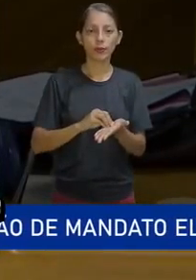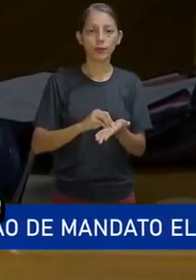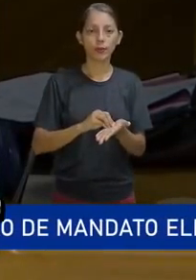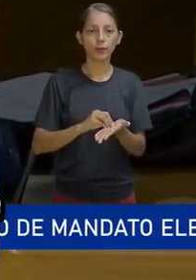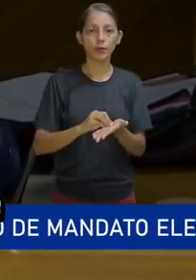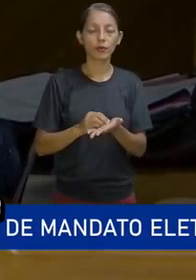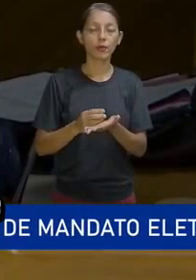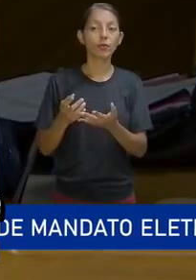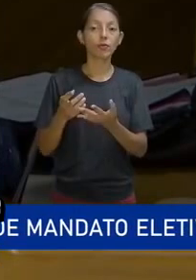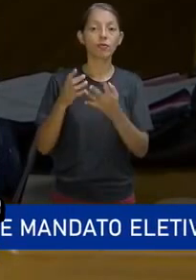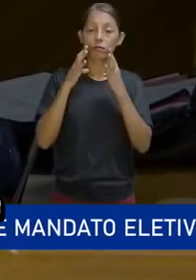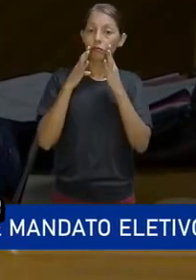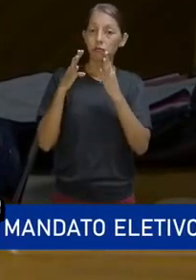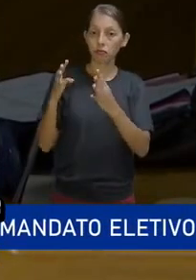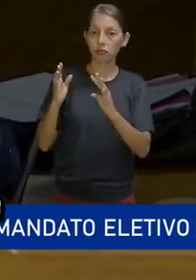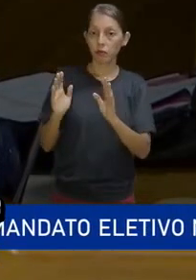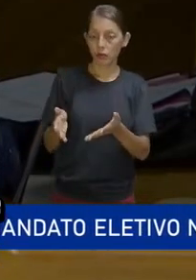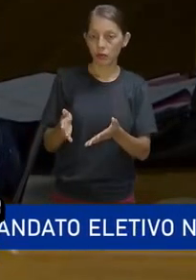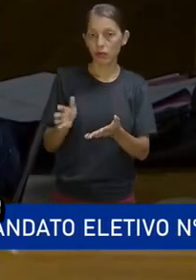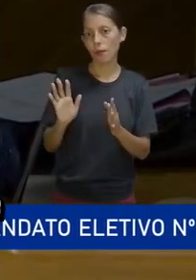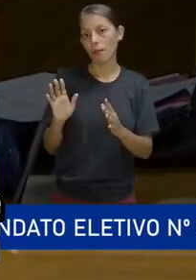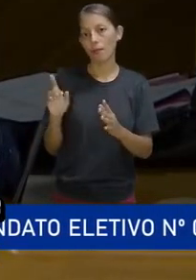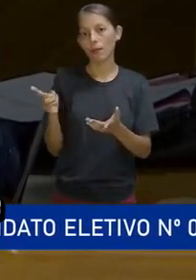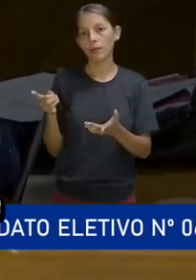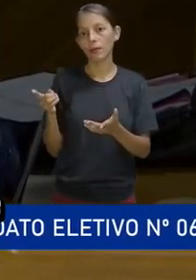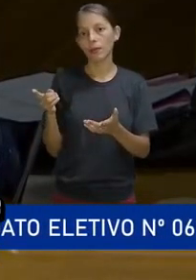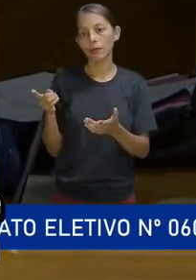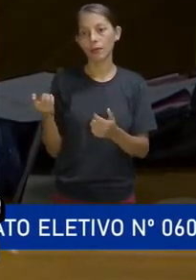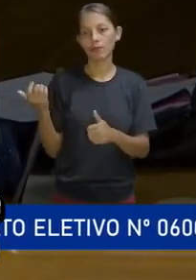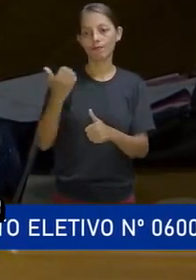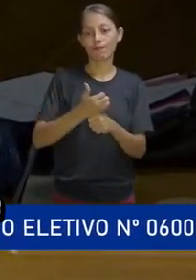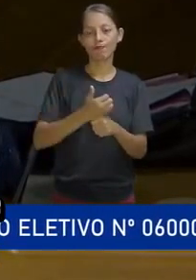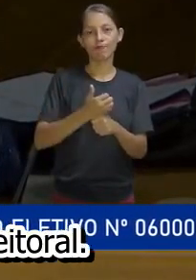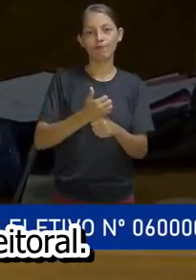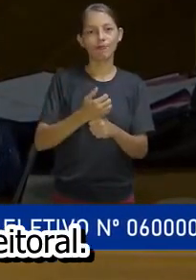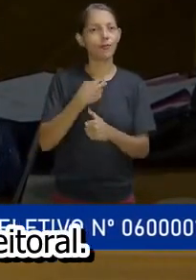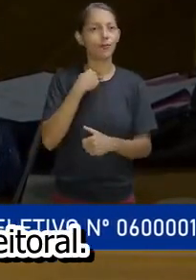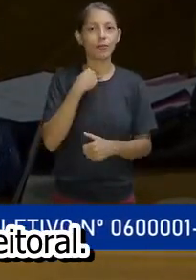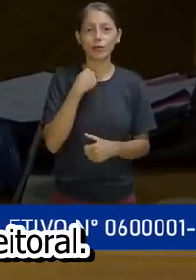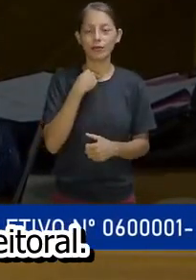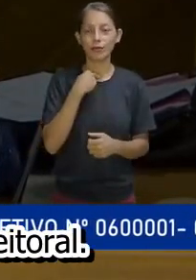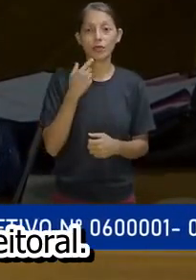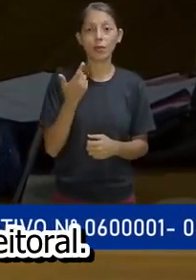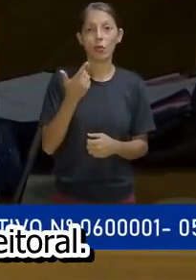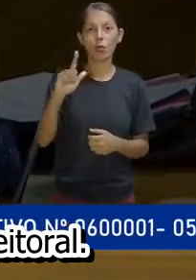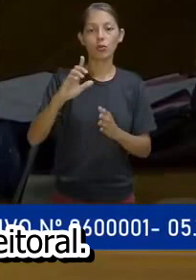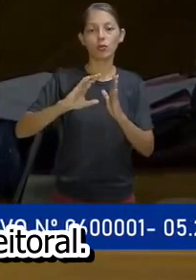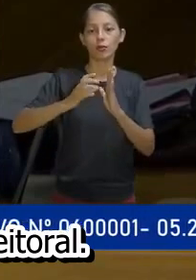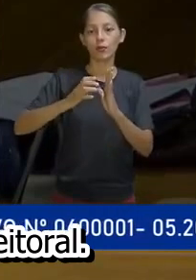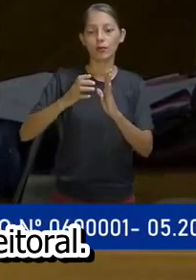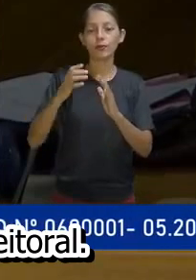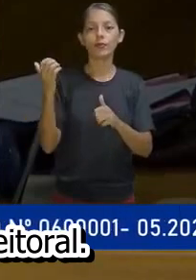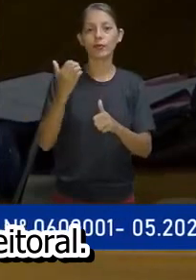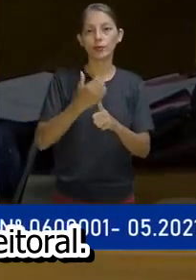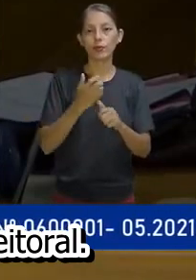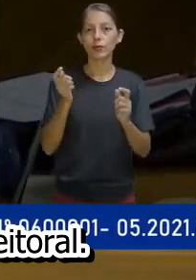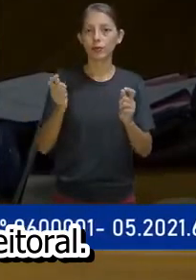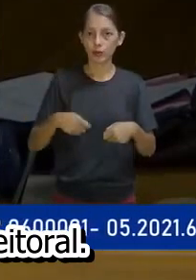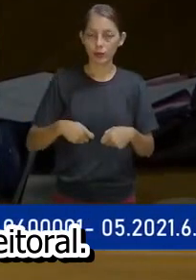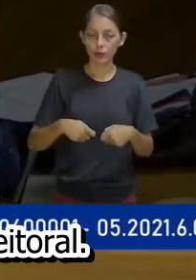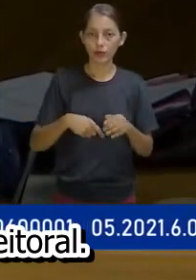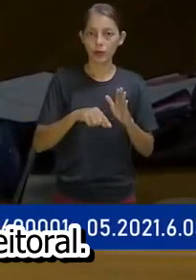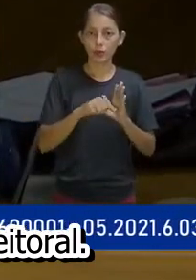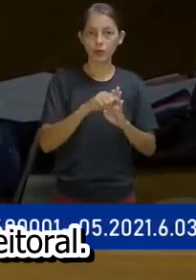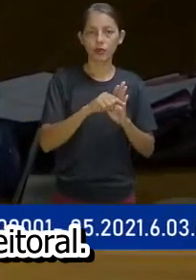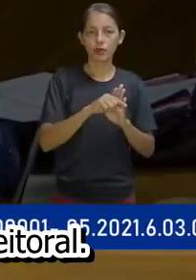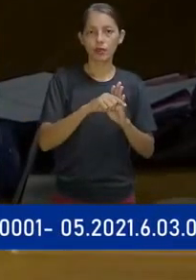fossem acolhidas, o agravante não teria direito à vaga, que seria destinada a outro partido, nos termos do artigo